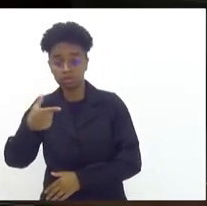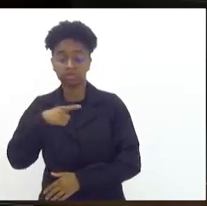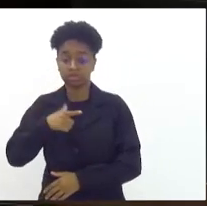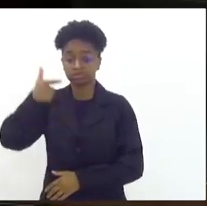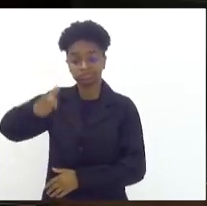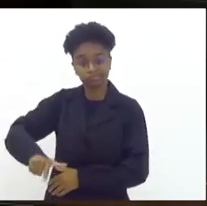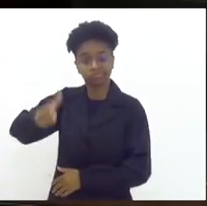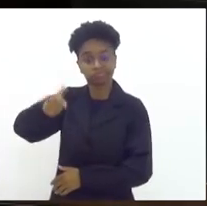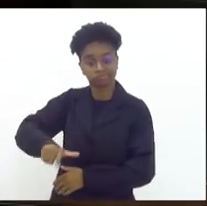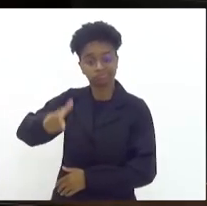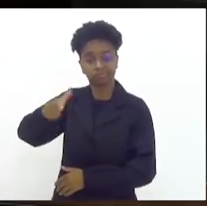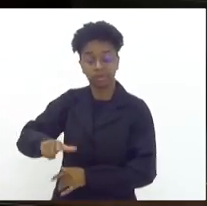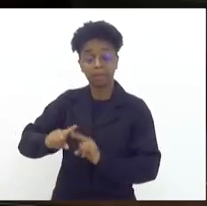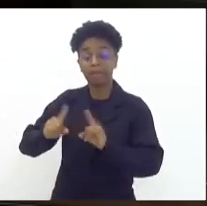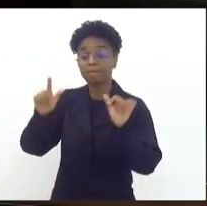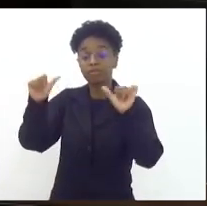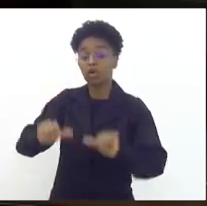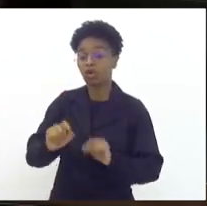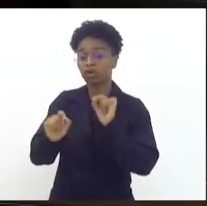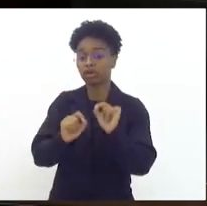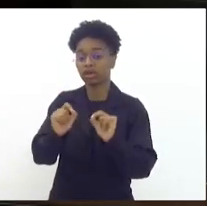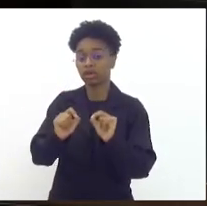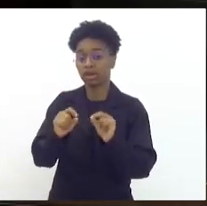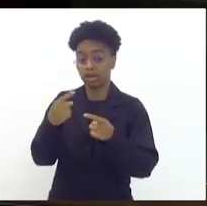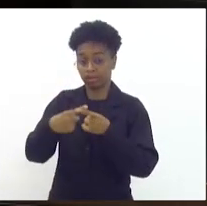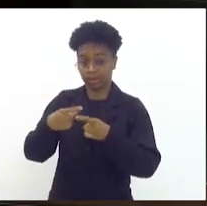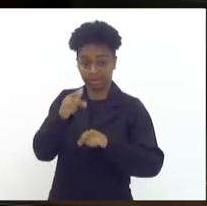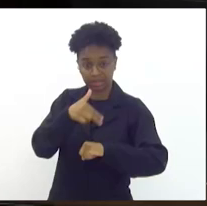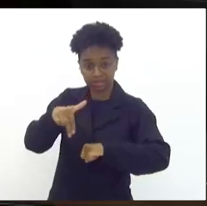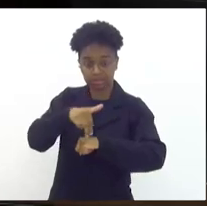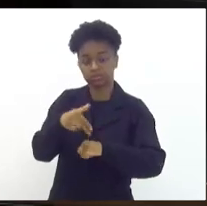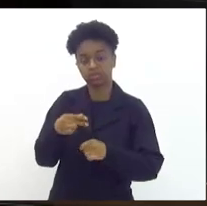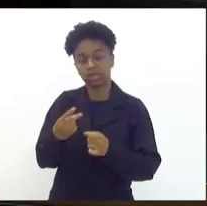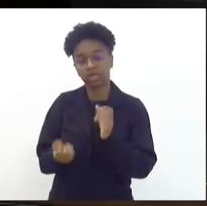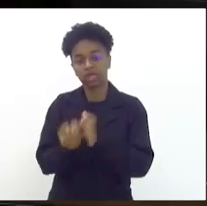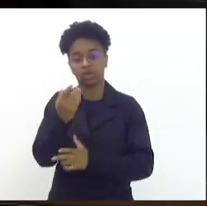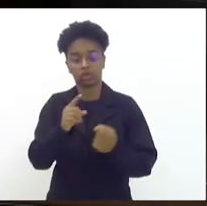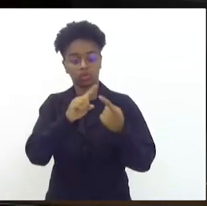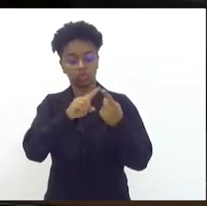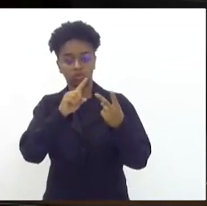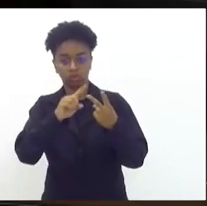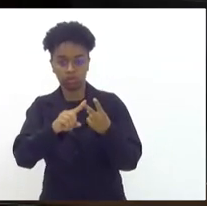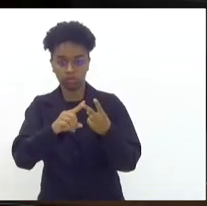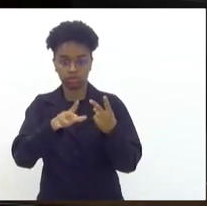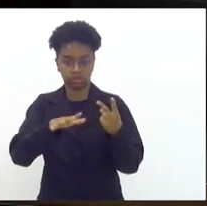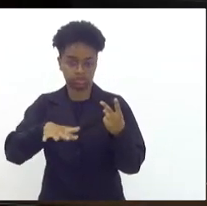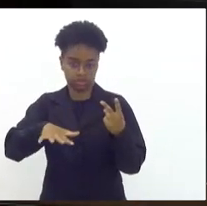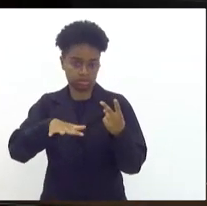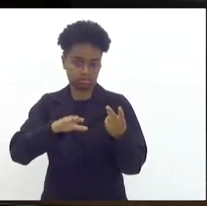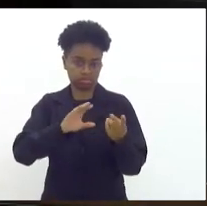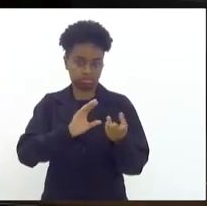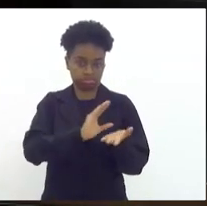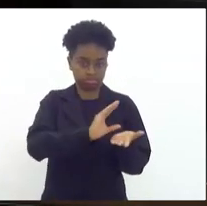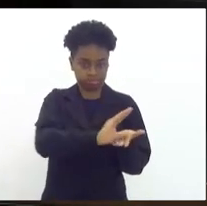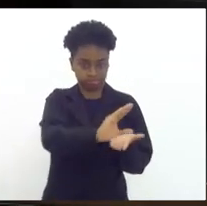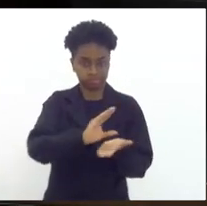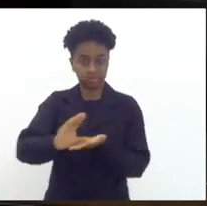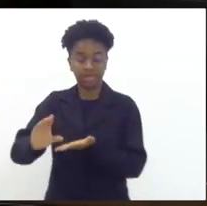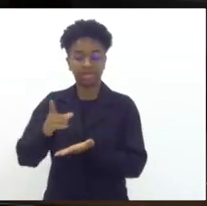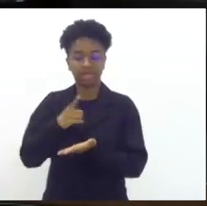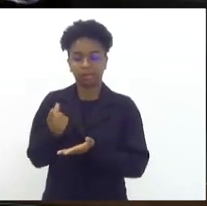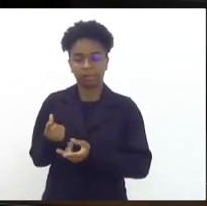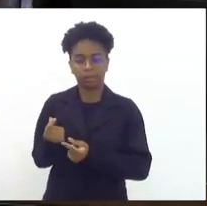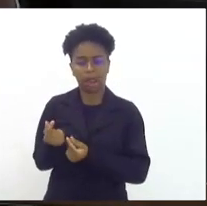novo benefício Mas pior a união criou dois fundos nessa PEC ou quer criar com uma dinheirama